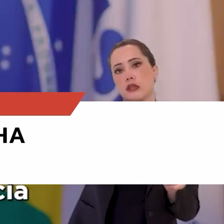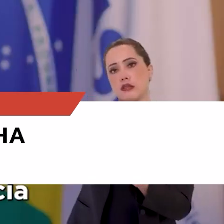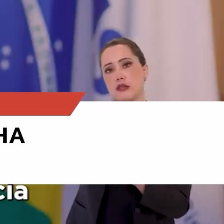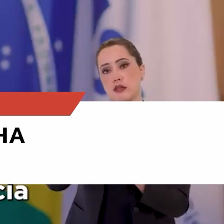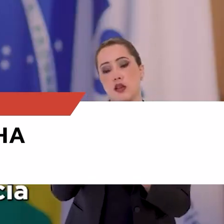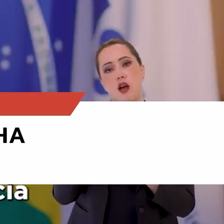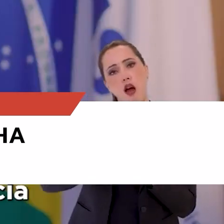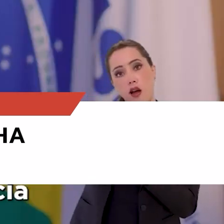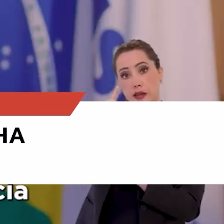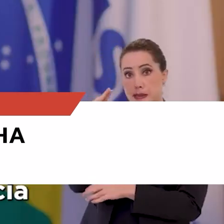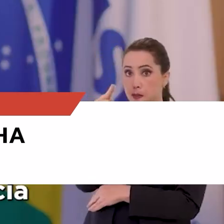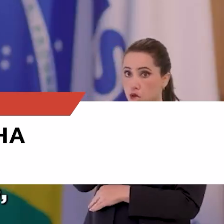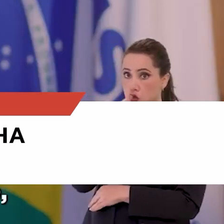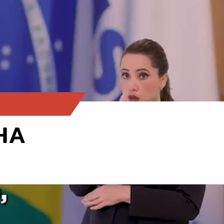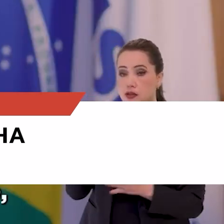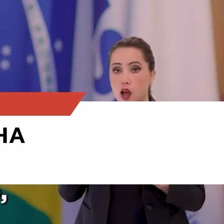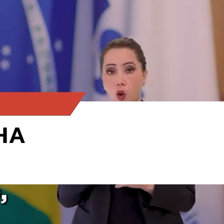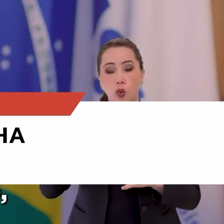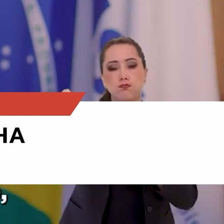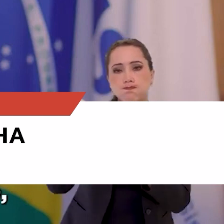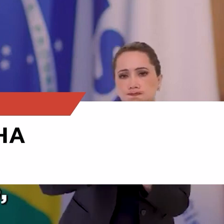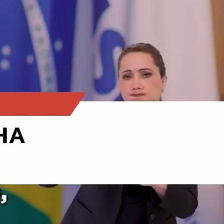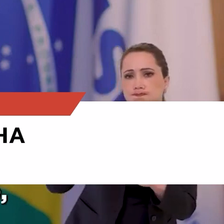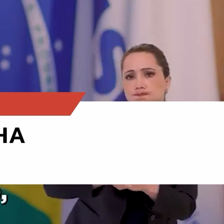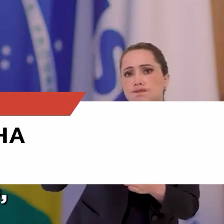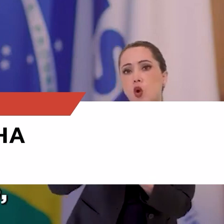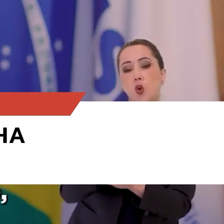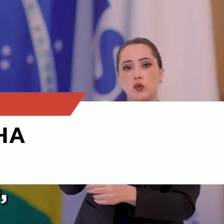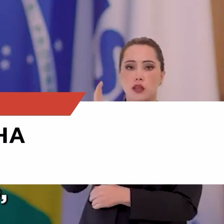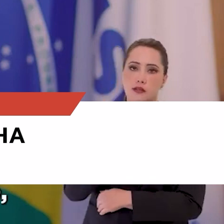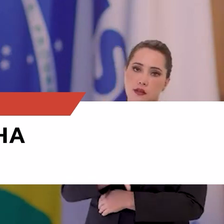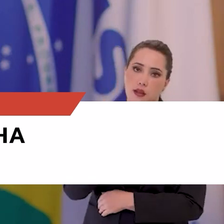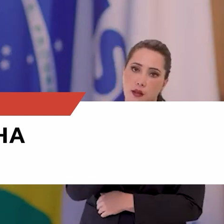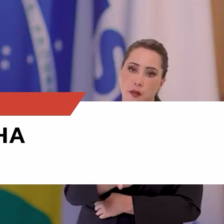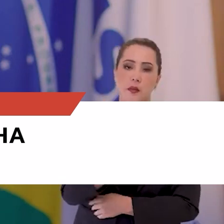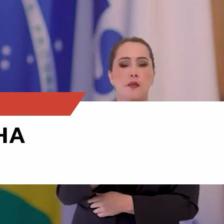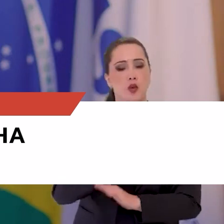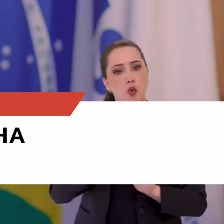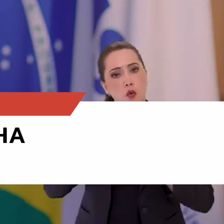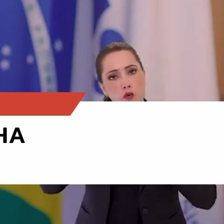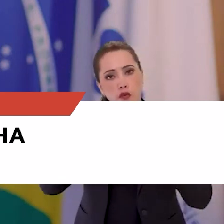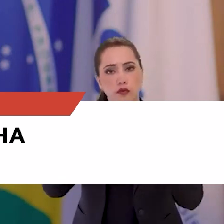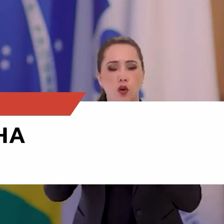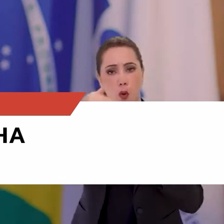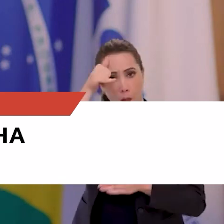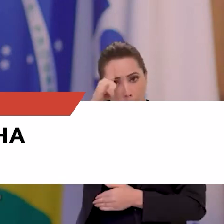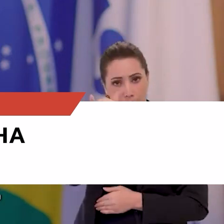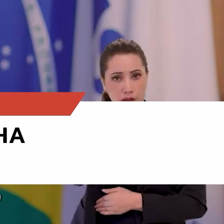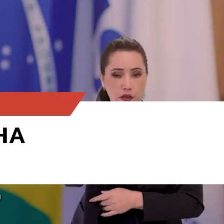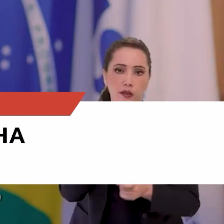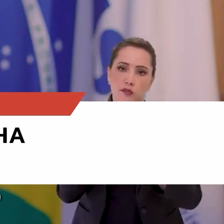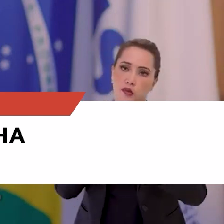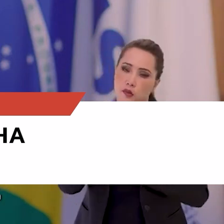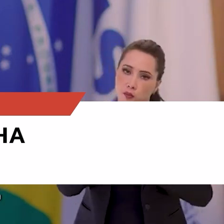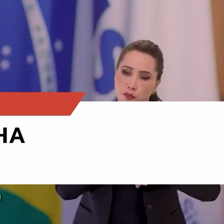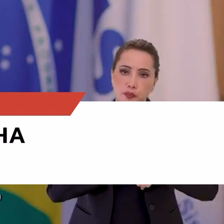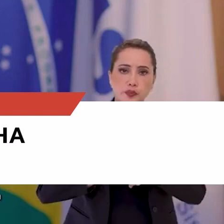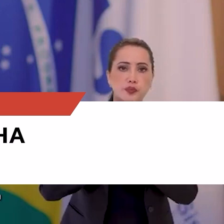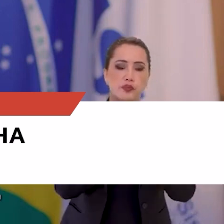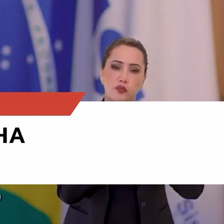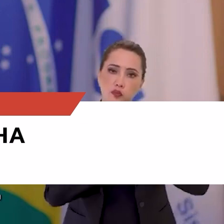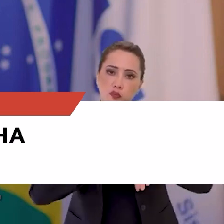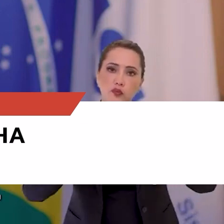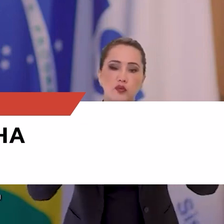com o Ministério da Saúde essa mudança no modo de aplicação demonizante foi amplamente debatida e aprovada por